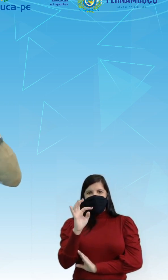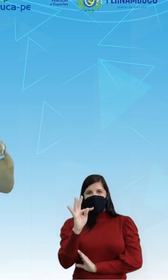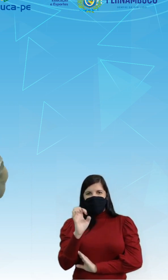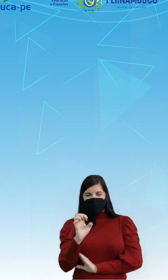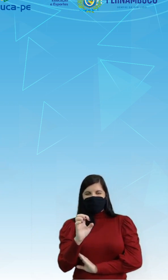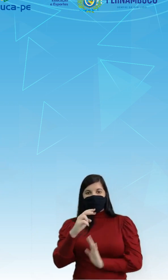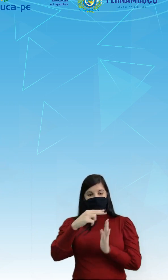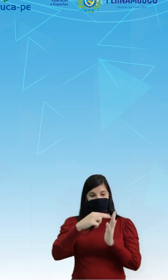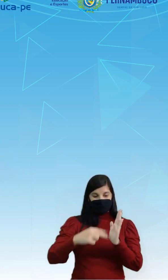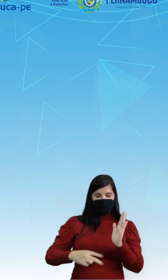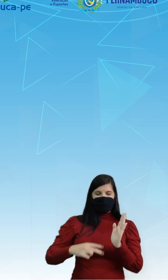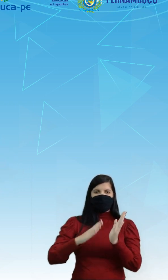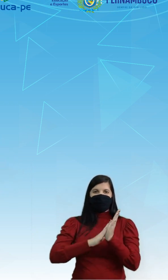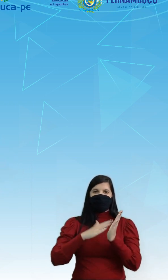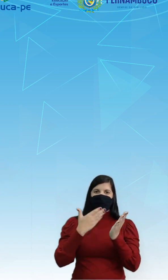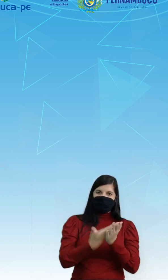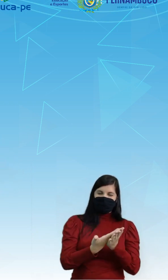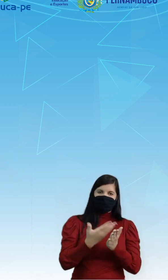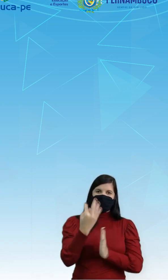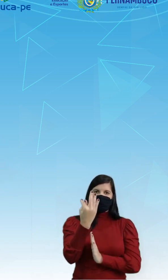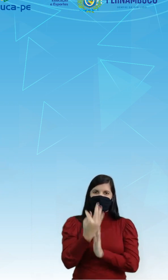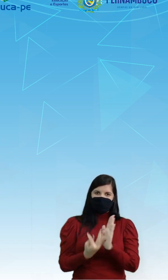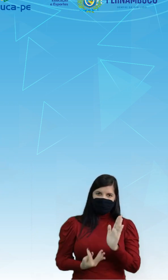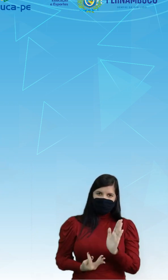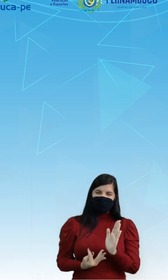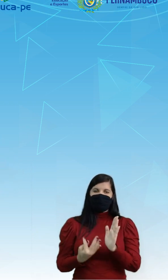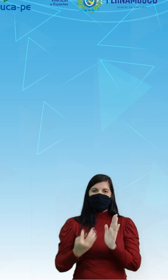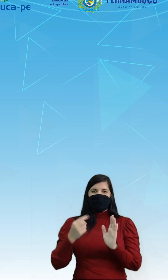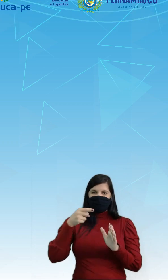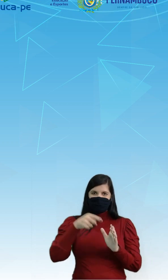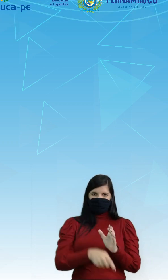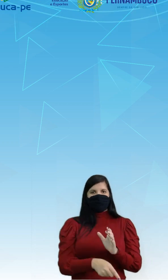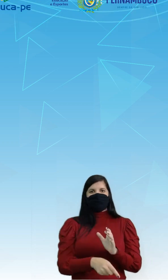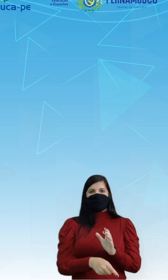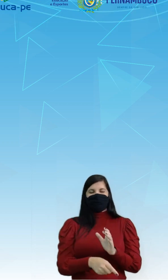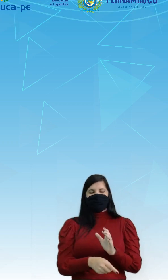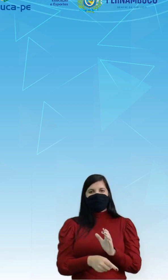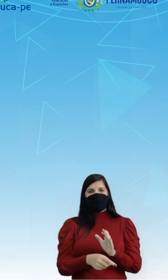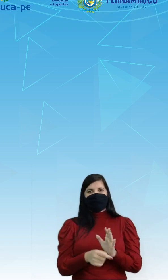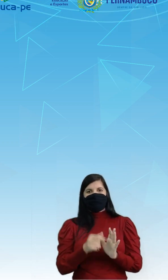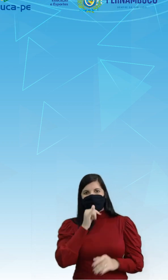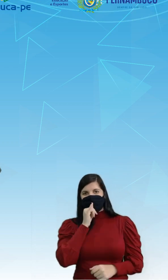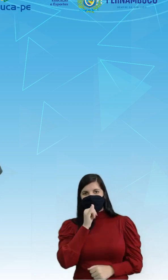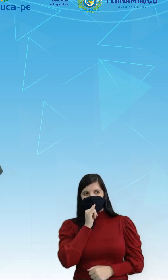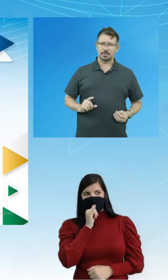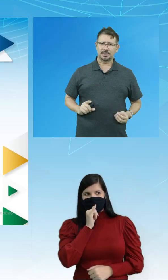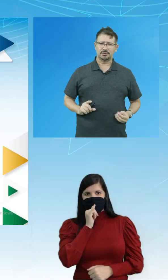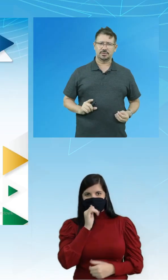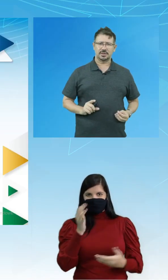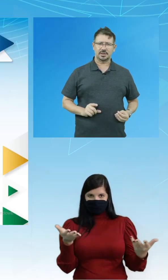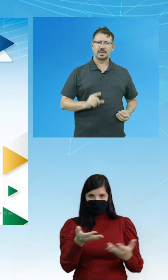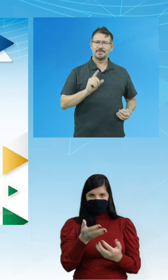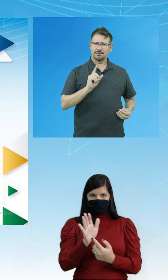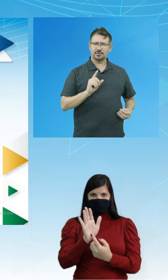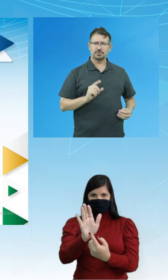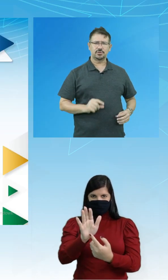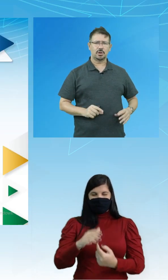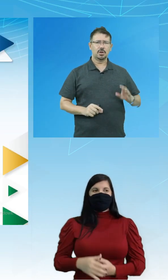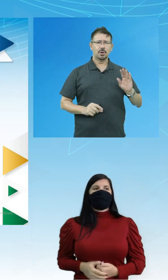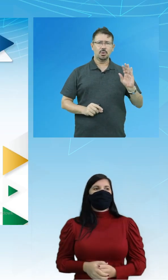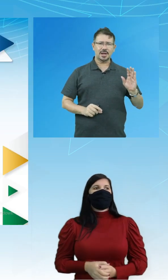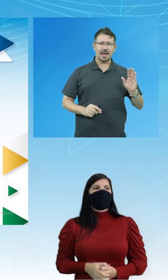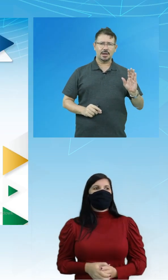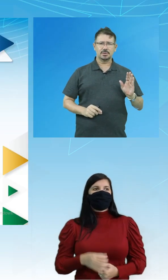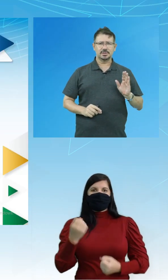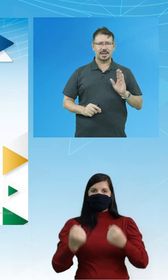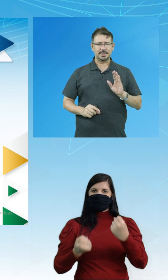uma interpretação do texto, certo? Mais aguçada. Vejam só os exemplos que eu trago para vocês. Vejam só,